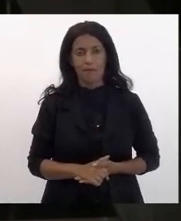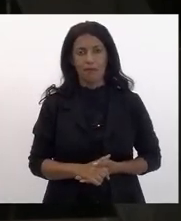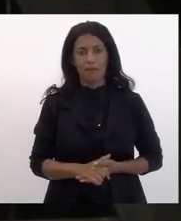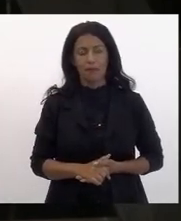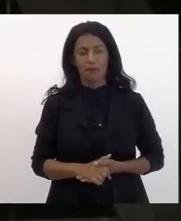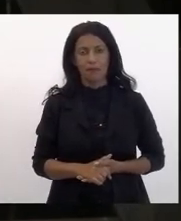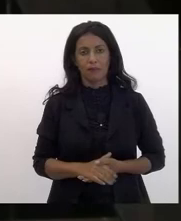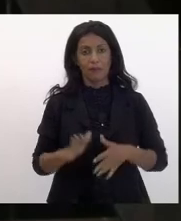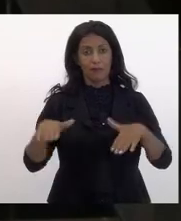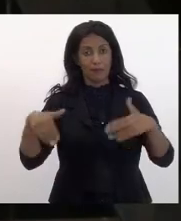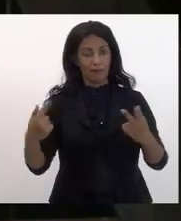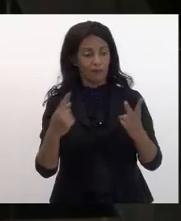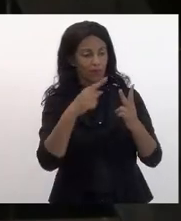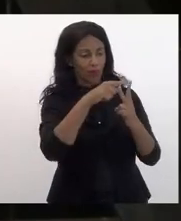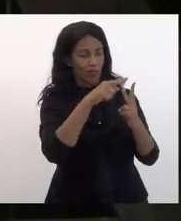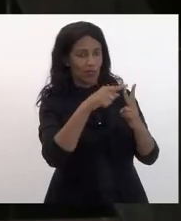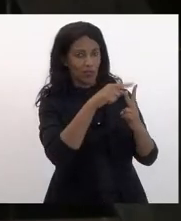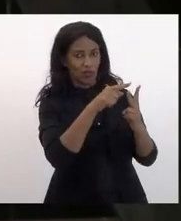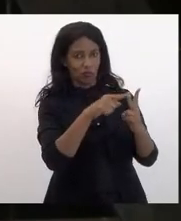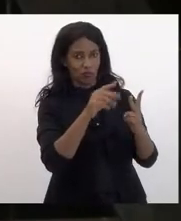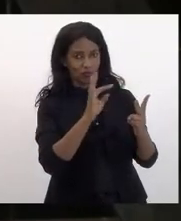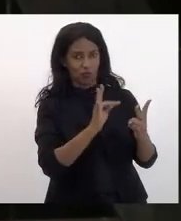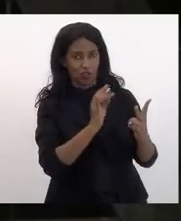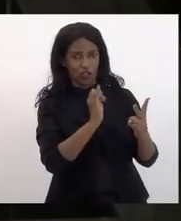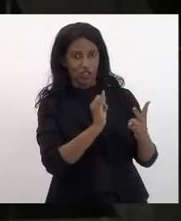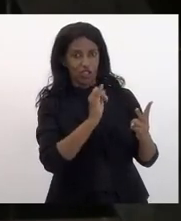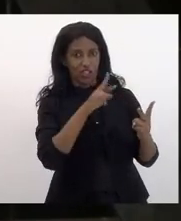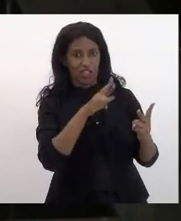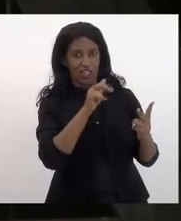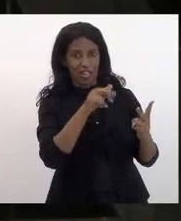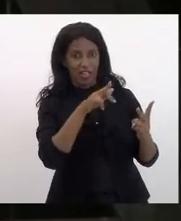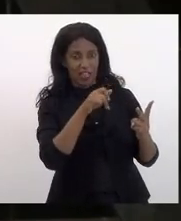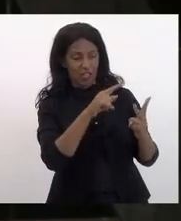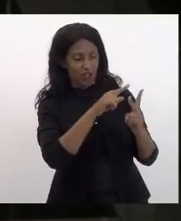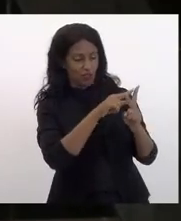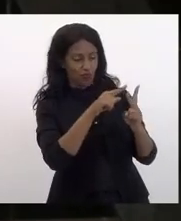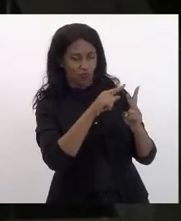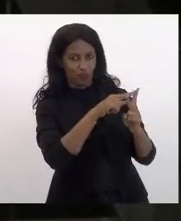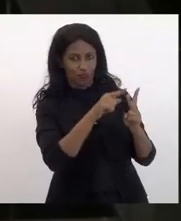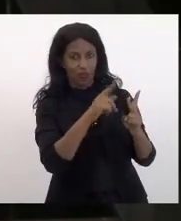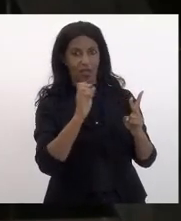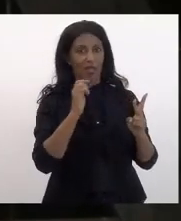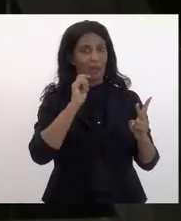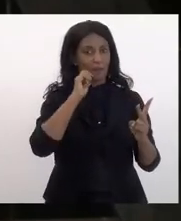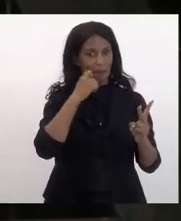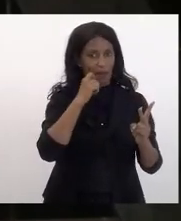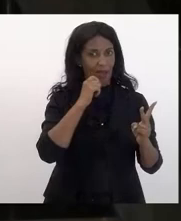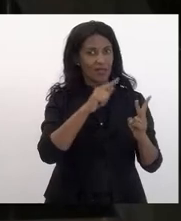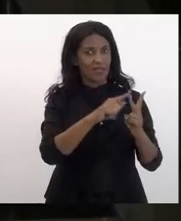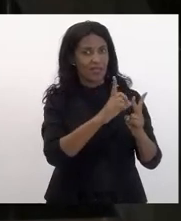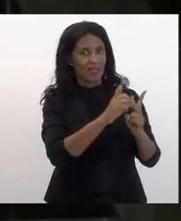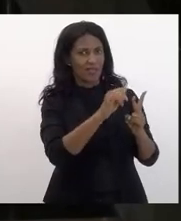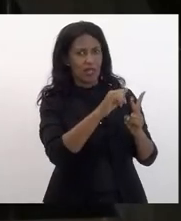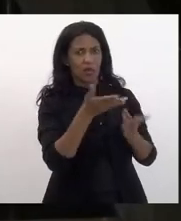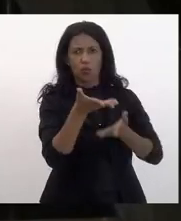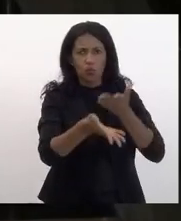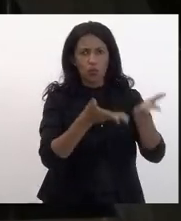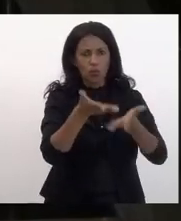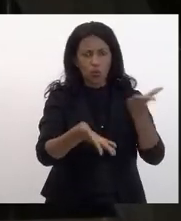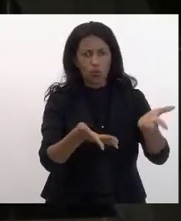Enquanto esses dois tiranetes, Eduardo Paes e Daniel Sorães, eles não cuidam da